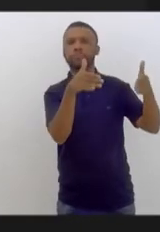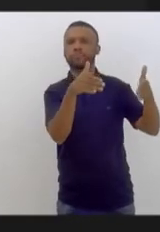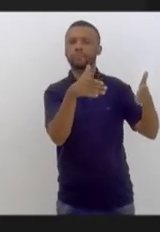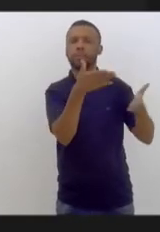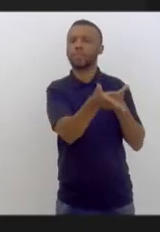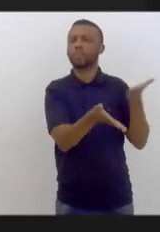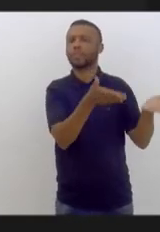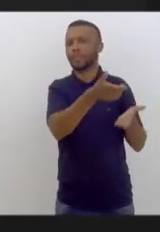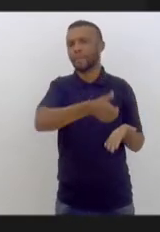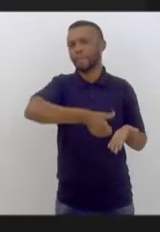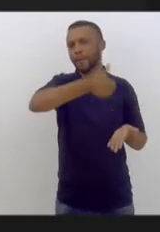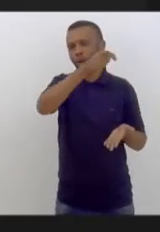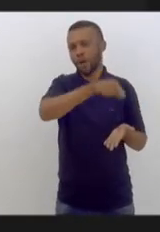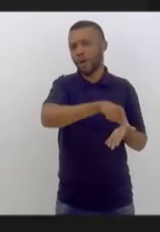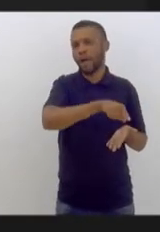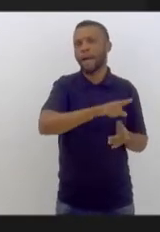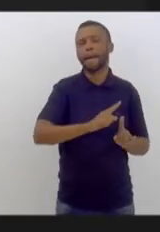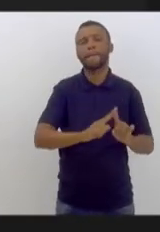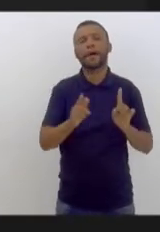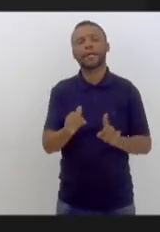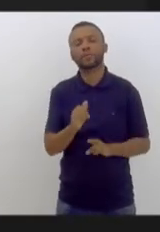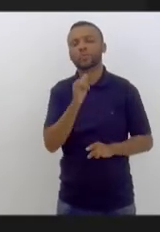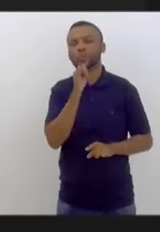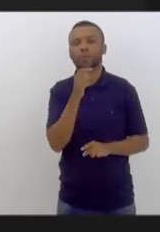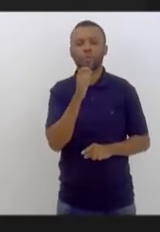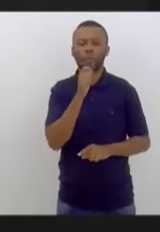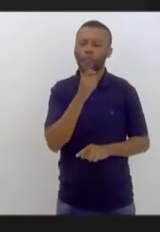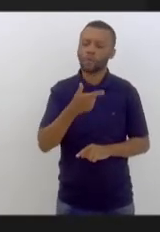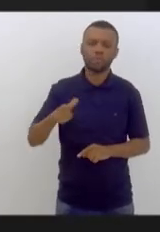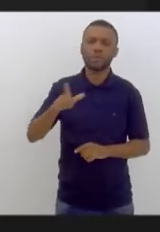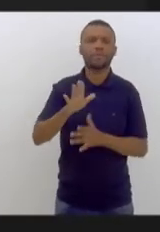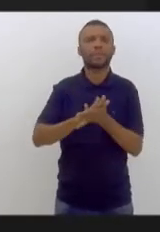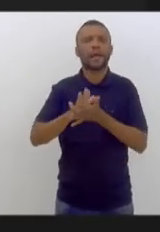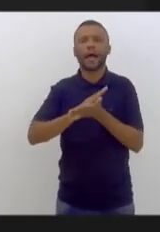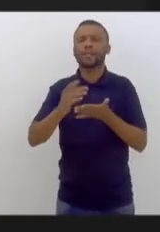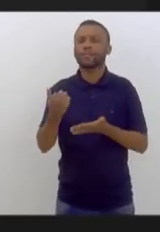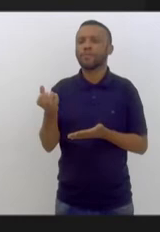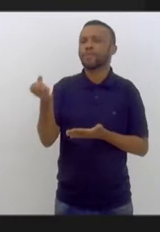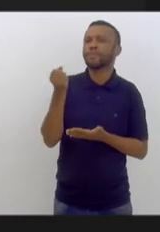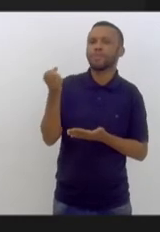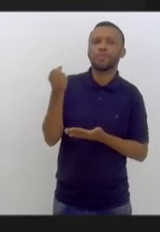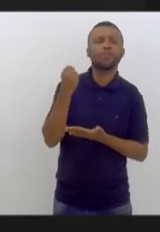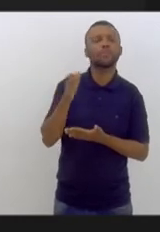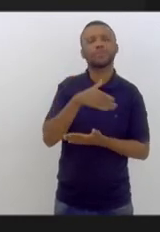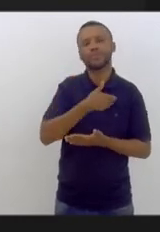infelizmente, quando nós não temos um plano nacional, um plano estadual de educação, quando